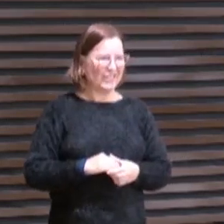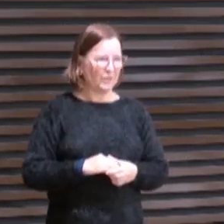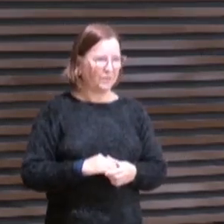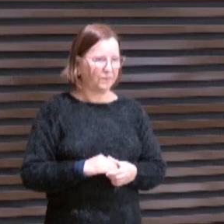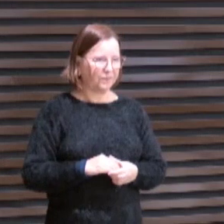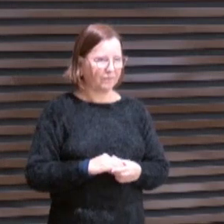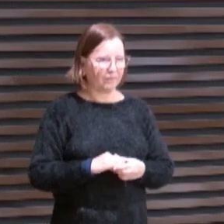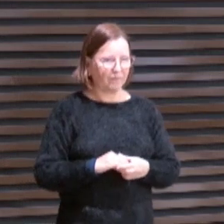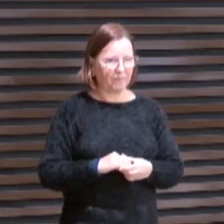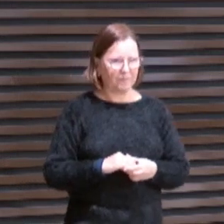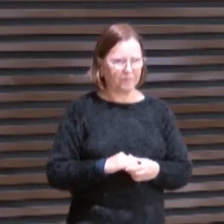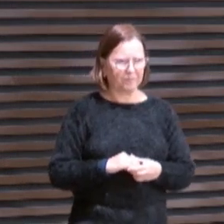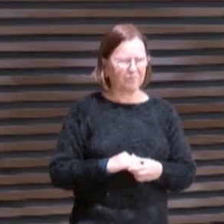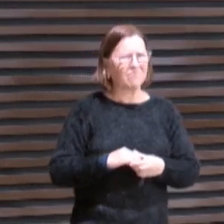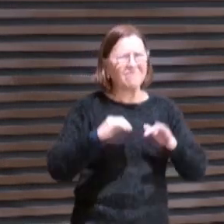Coisa mais gloriosa,